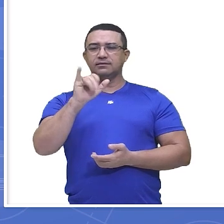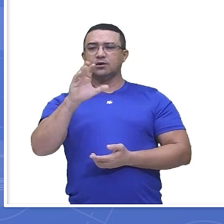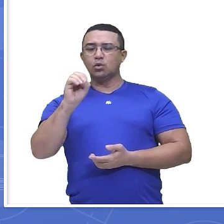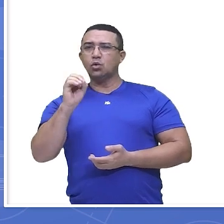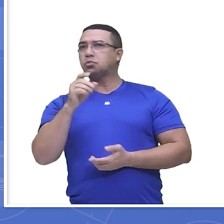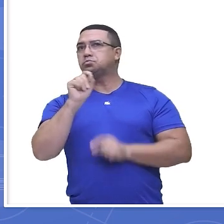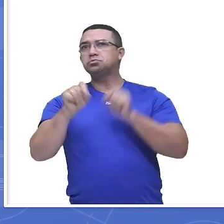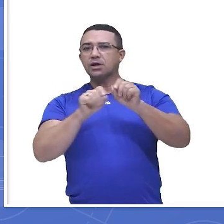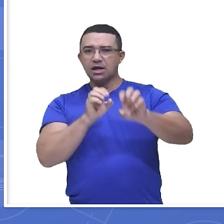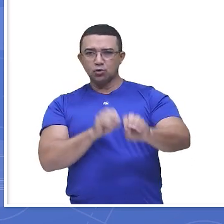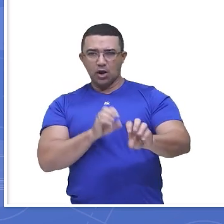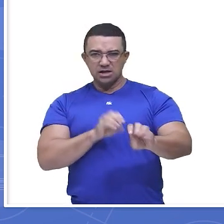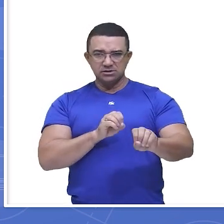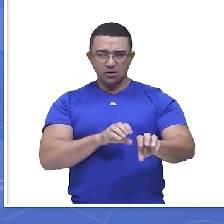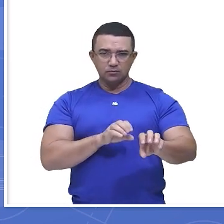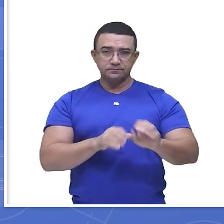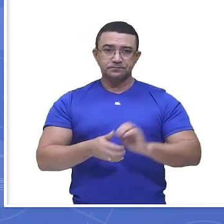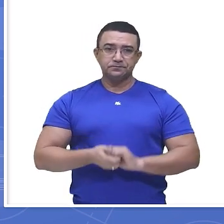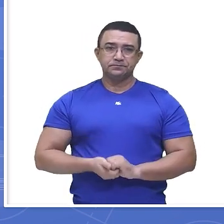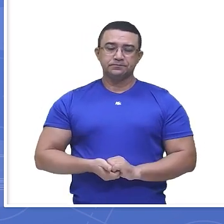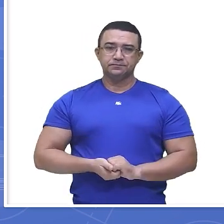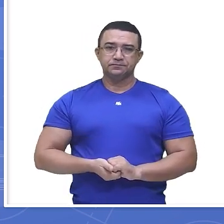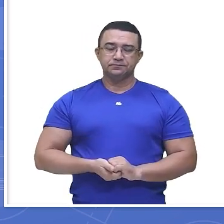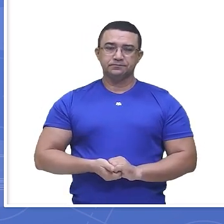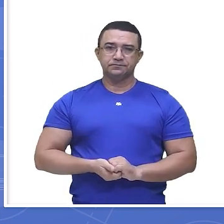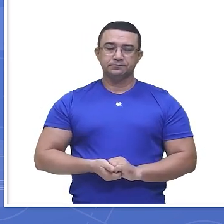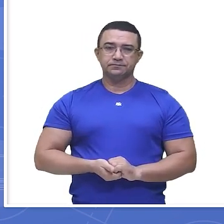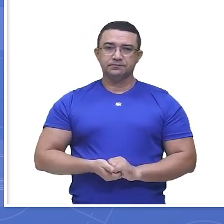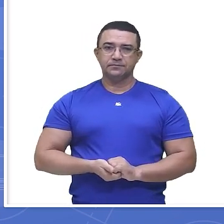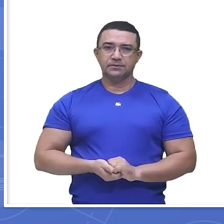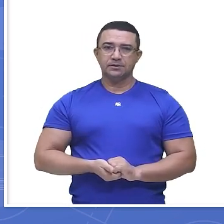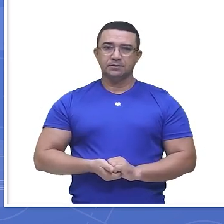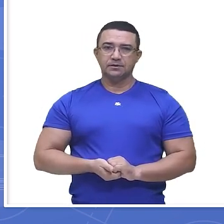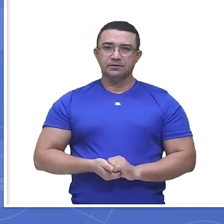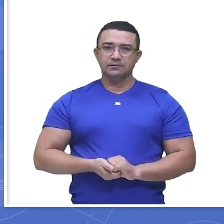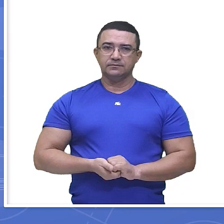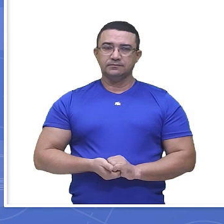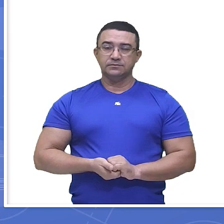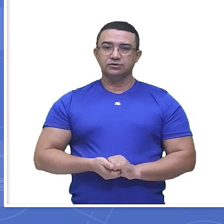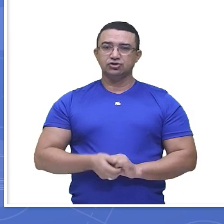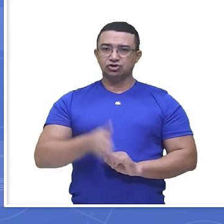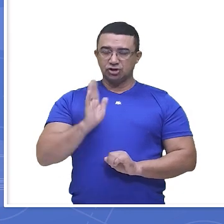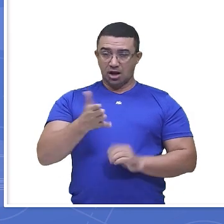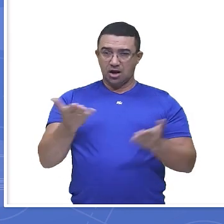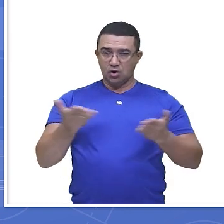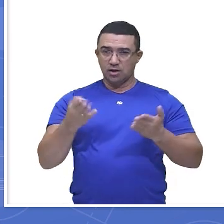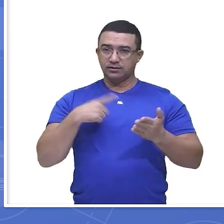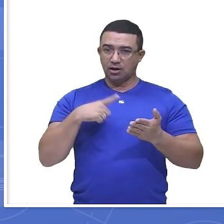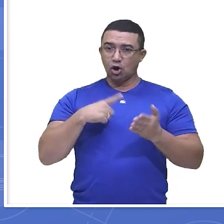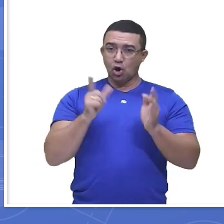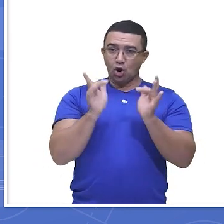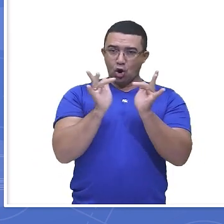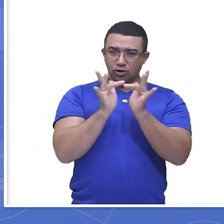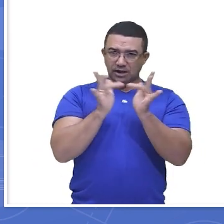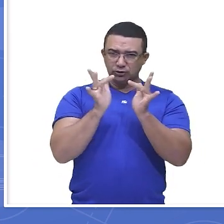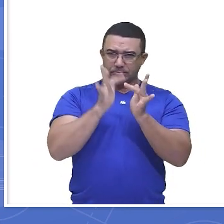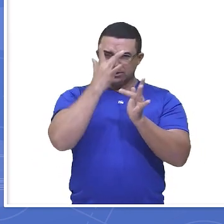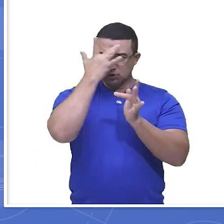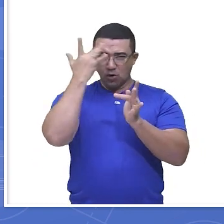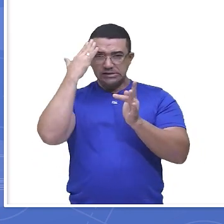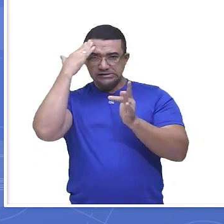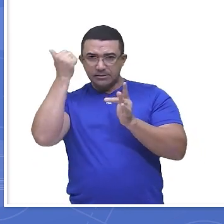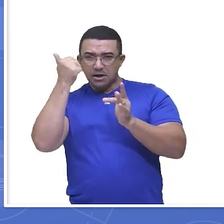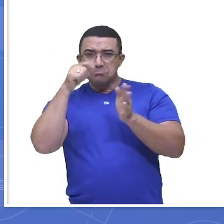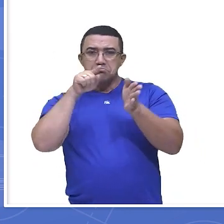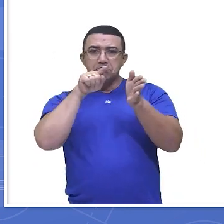educação. E, finalmente, para saber, já que fizemos amizade, para saber o contato dessa pessoa, perguntaria